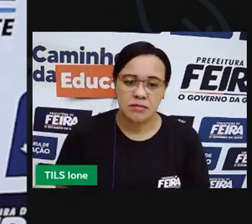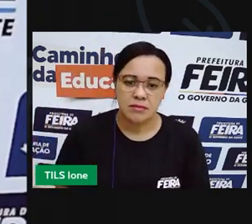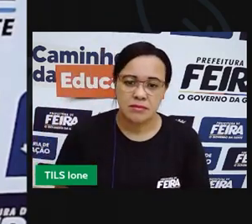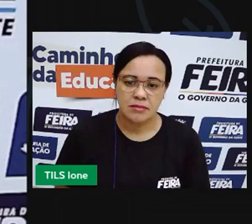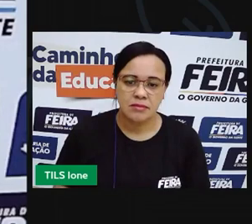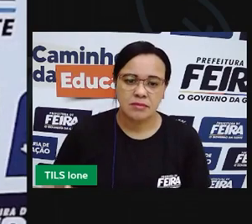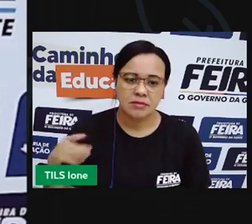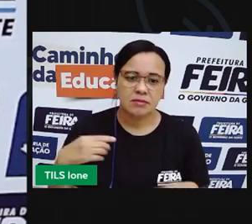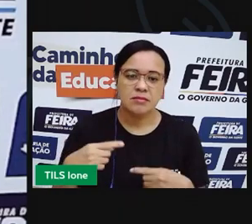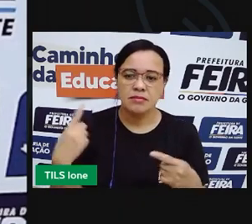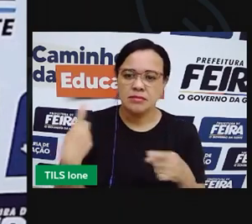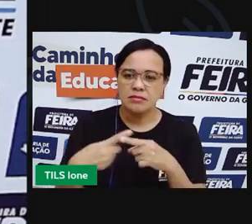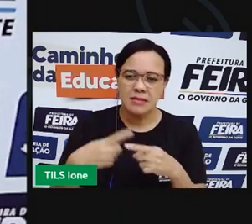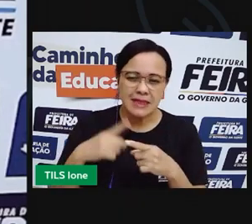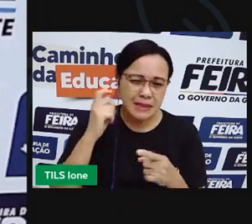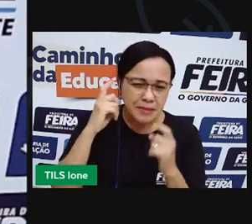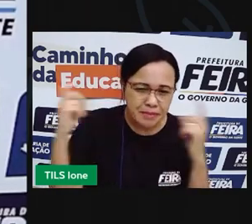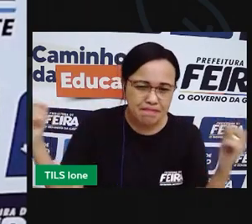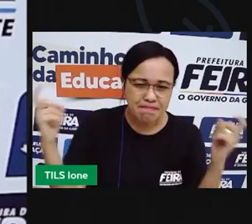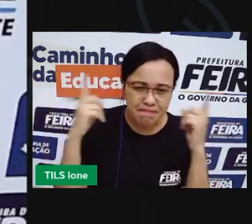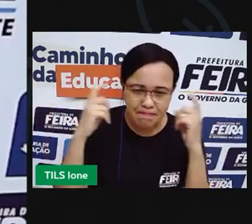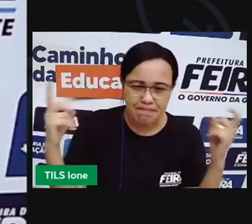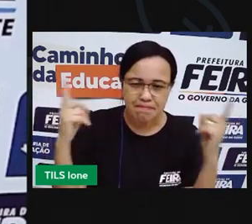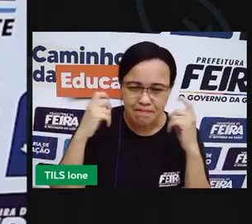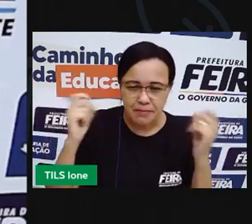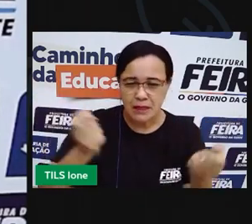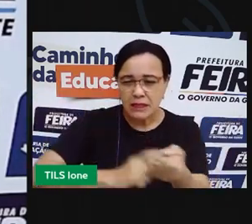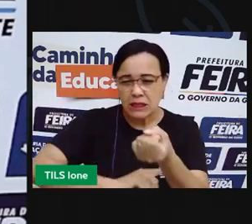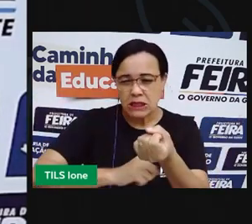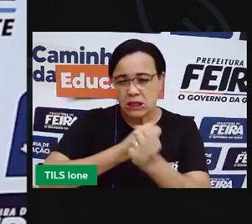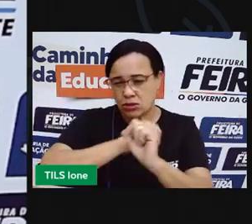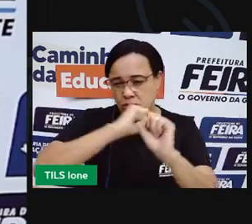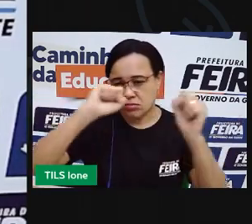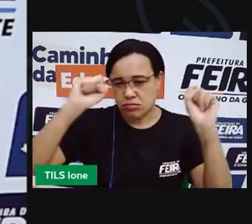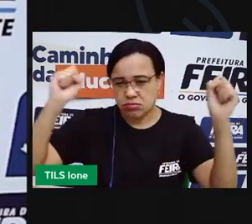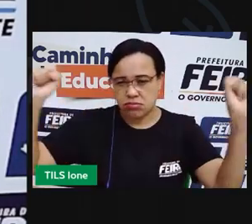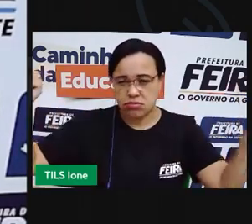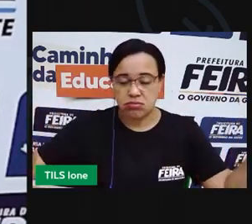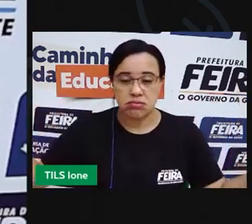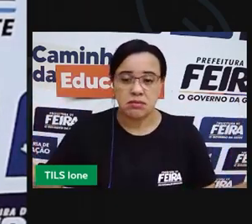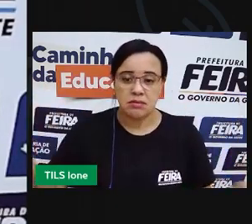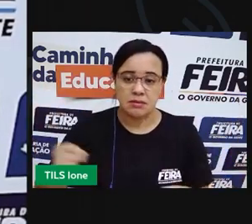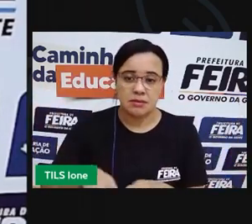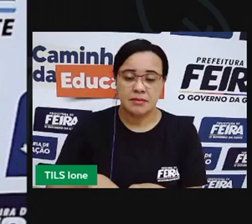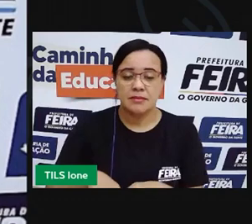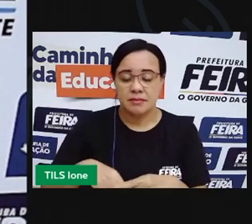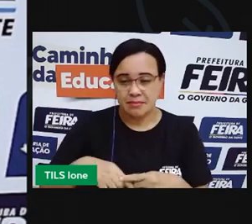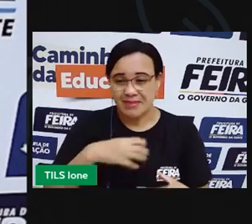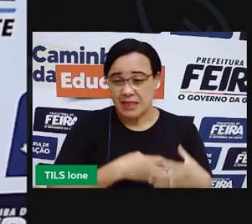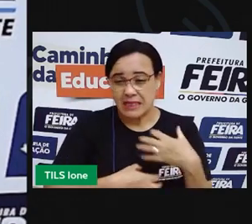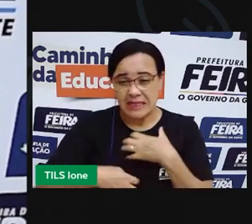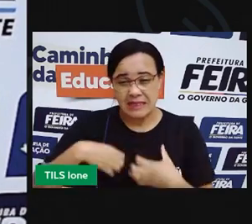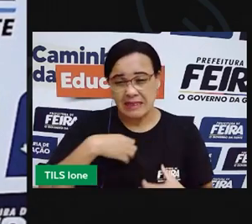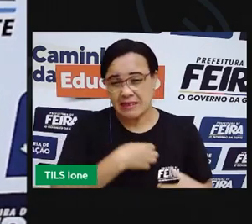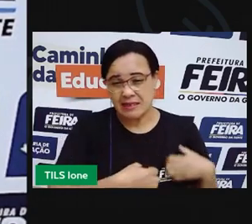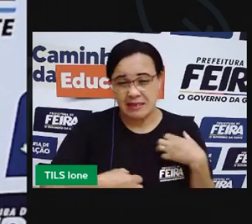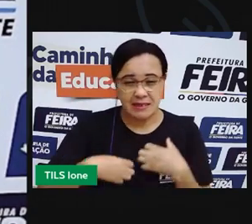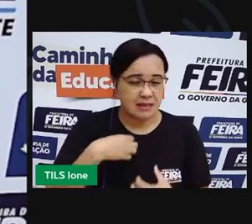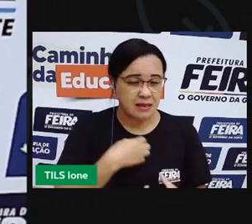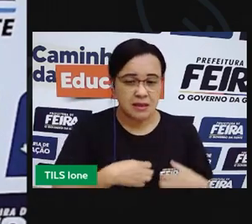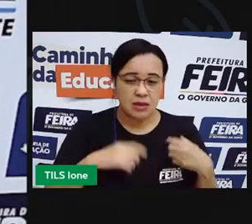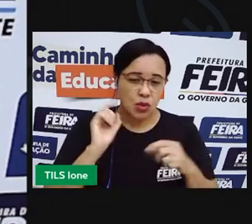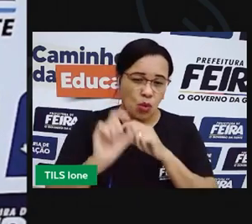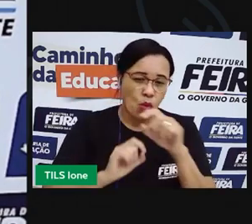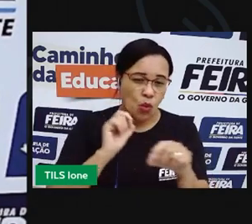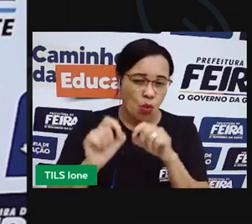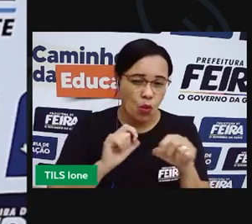do excesso de ruído, causa estresse, causa tensão, falta